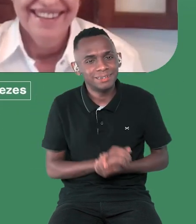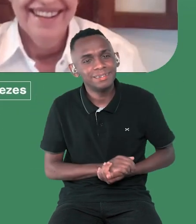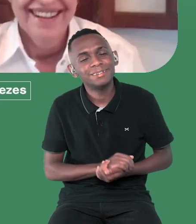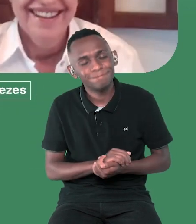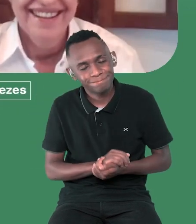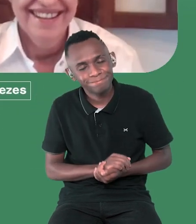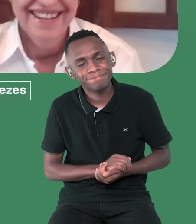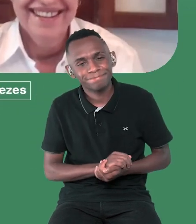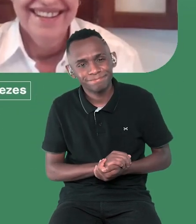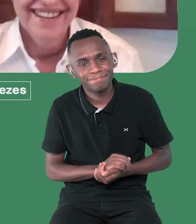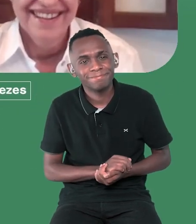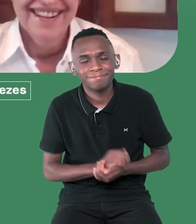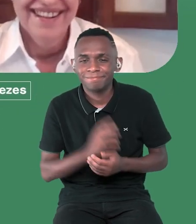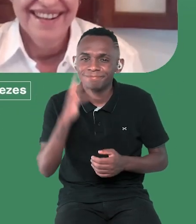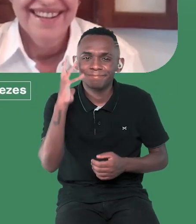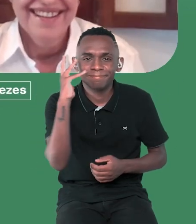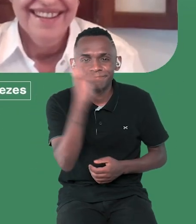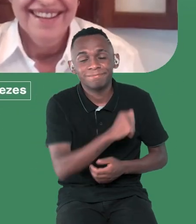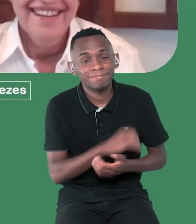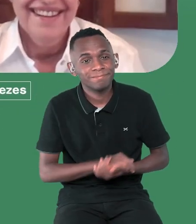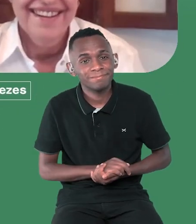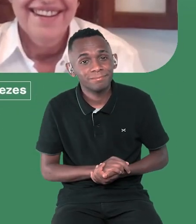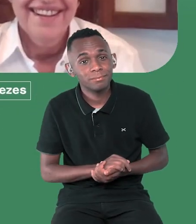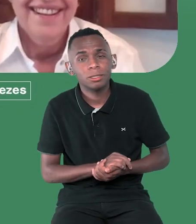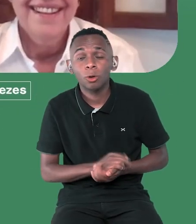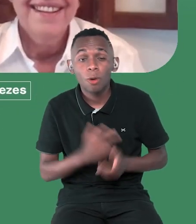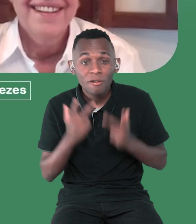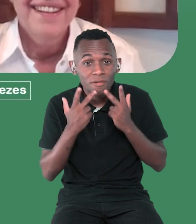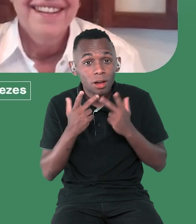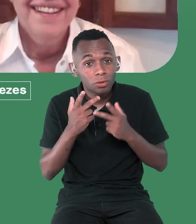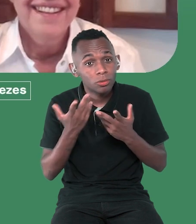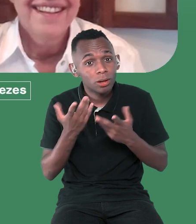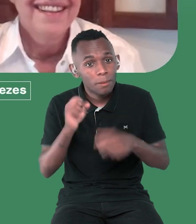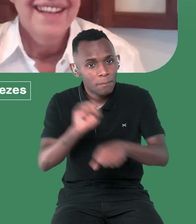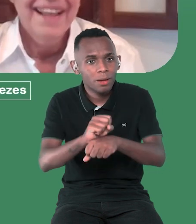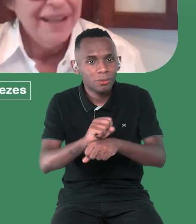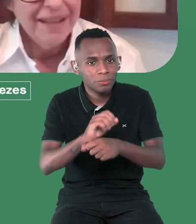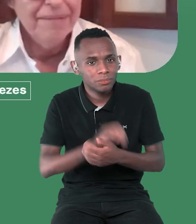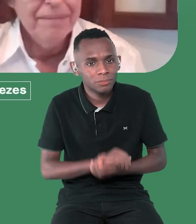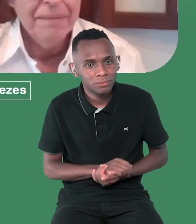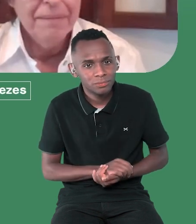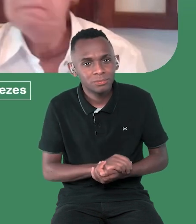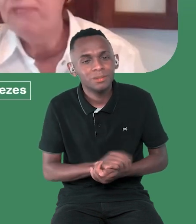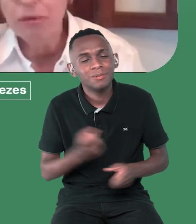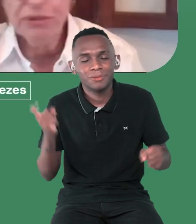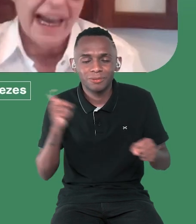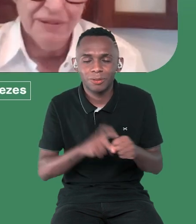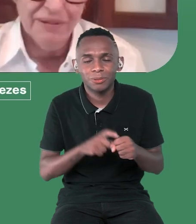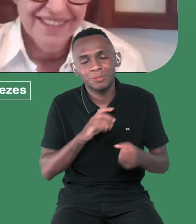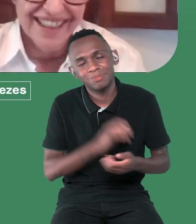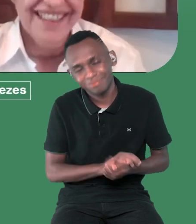Isso mesmo, muito lindo. Oh, a gente falou, elas pararam o barulho.